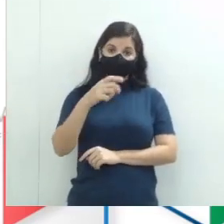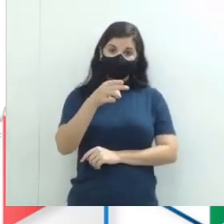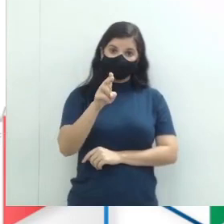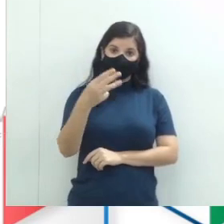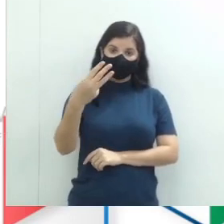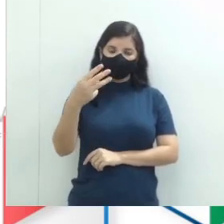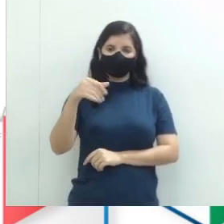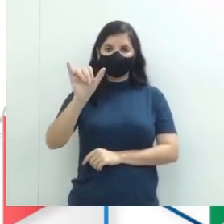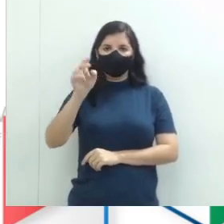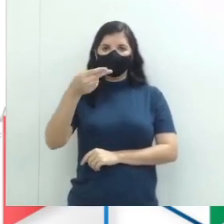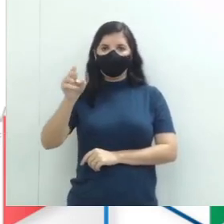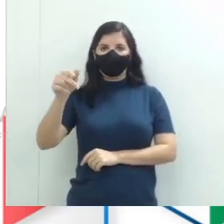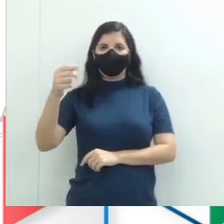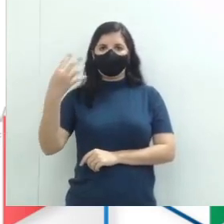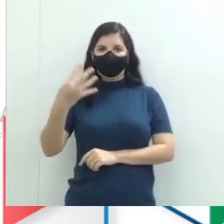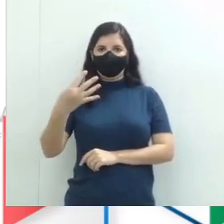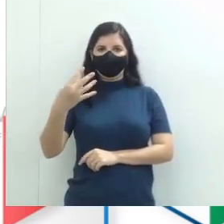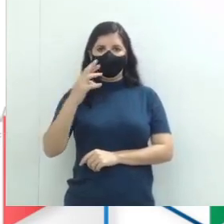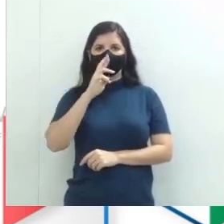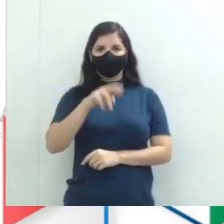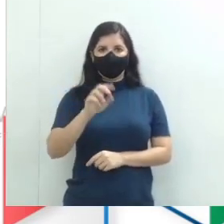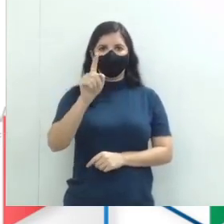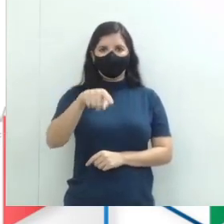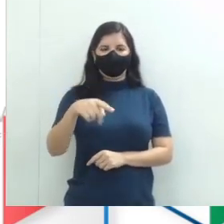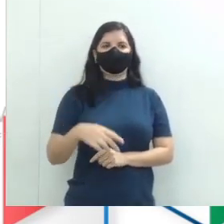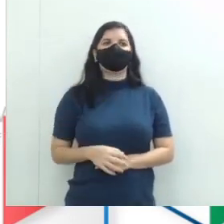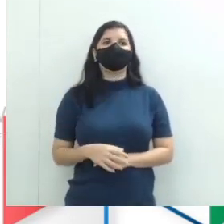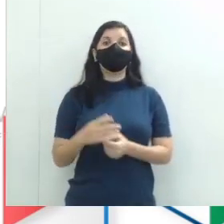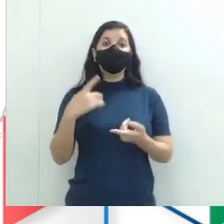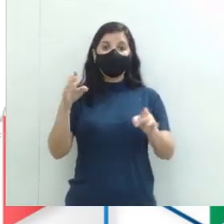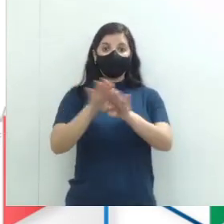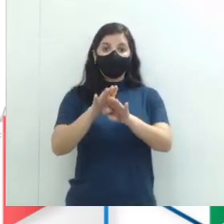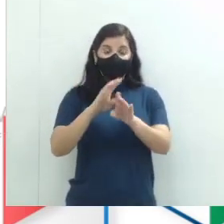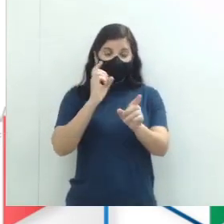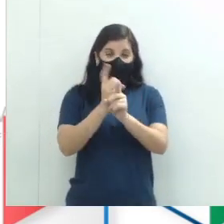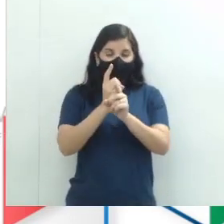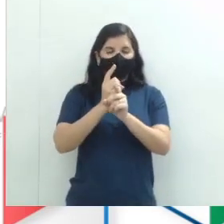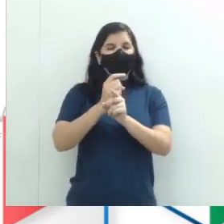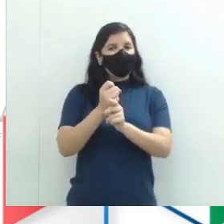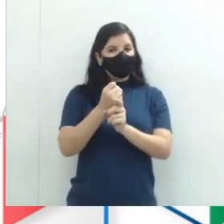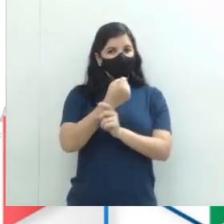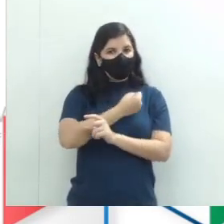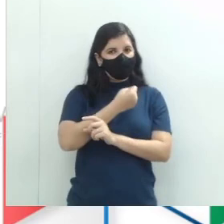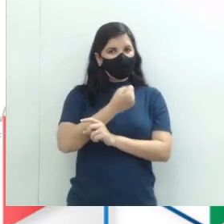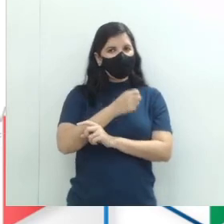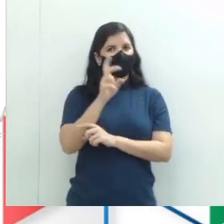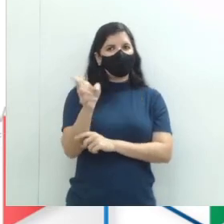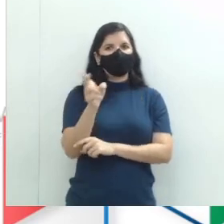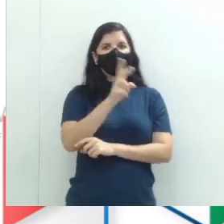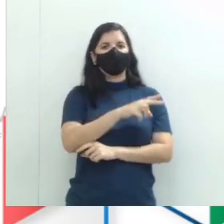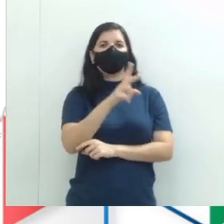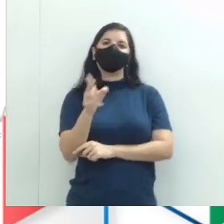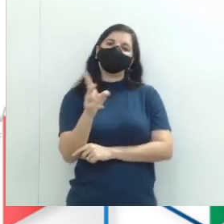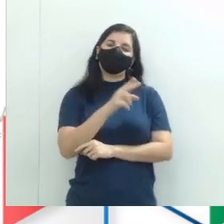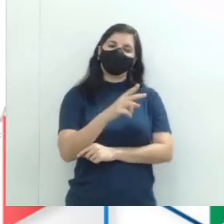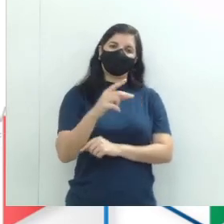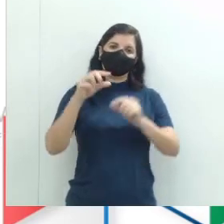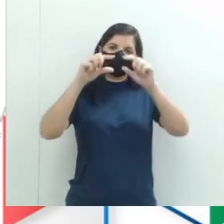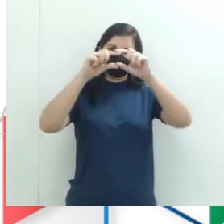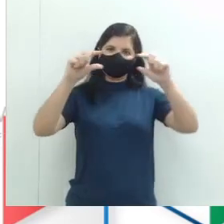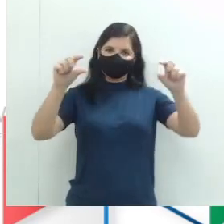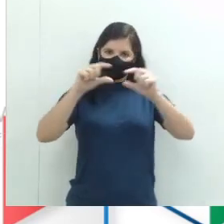e y valendo 4. Essa é a solução. Quando eu encontro o valor da incógnita que corresponde às